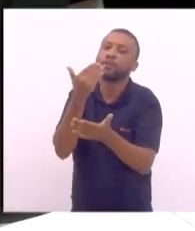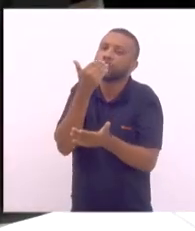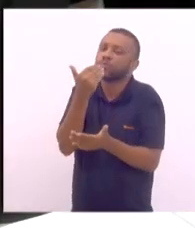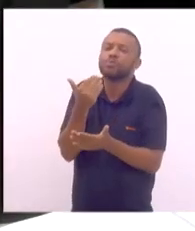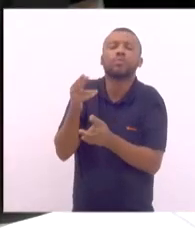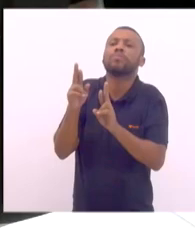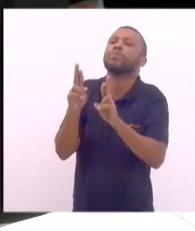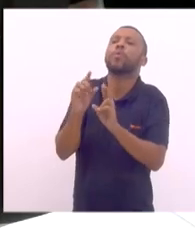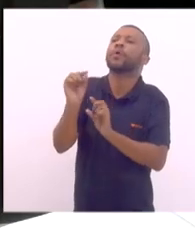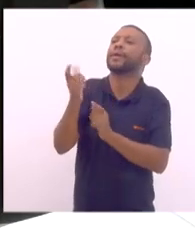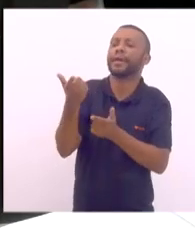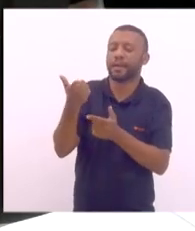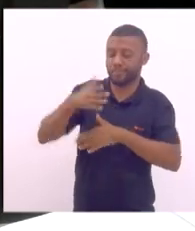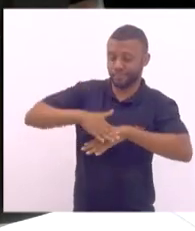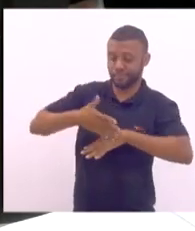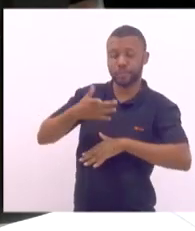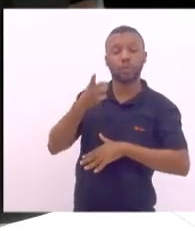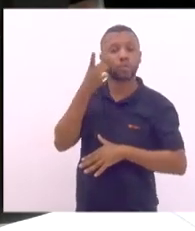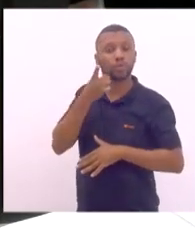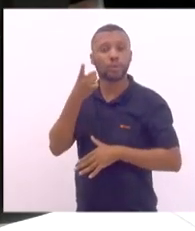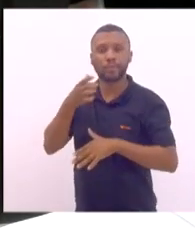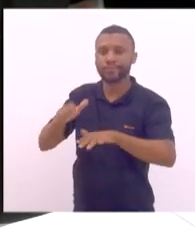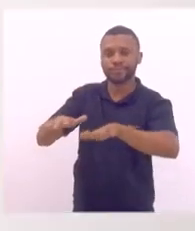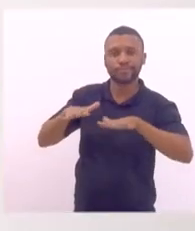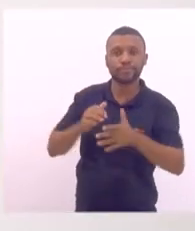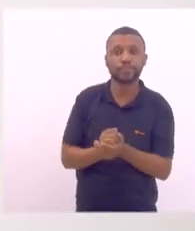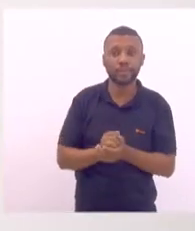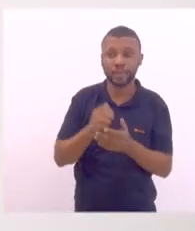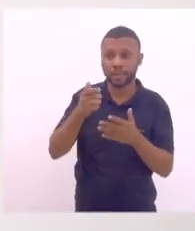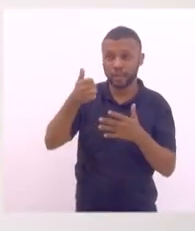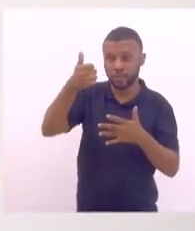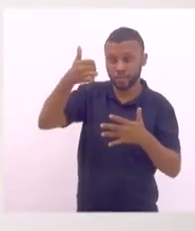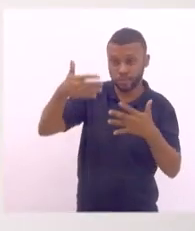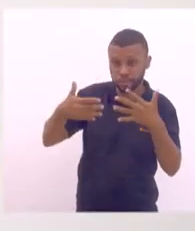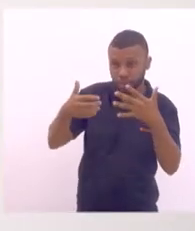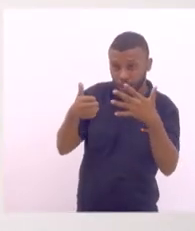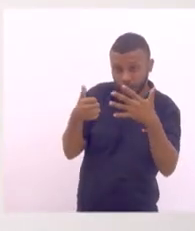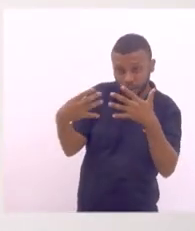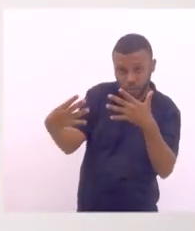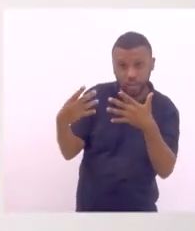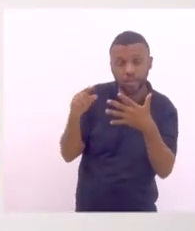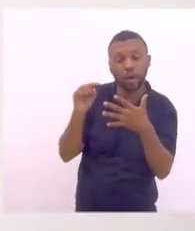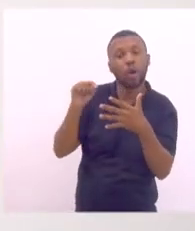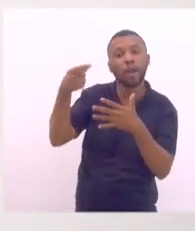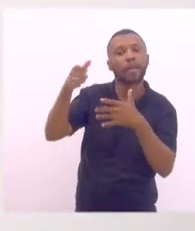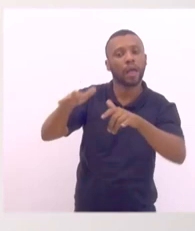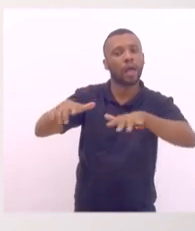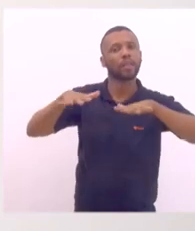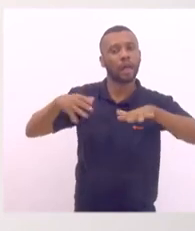também. Não, o pessoal da 14 que vai chamar agora estão aí atrás. Pode falar, da 14 que é o mesmo tema.